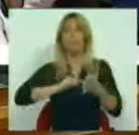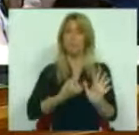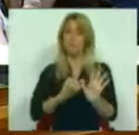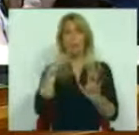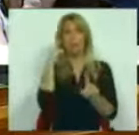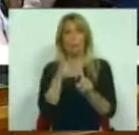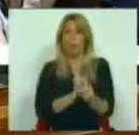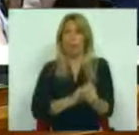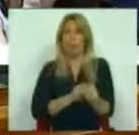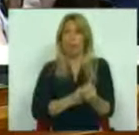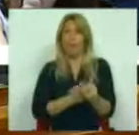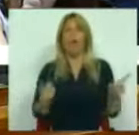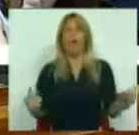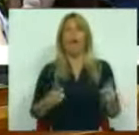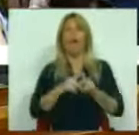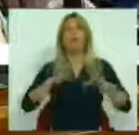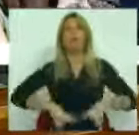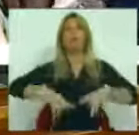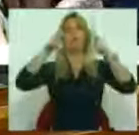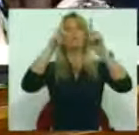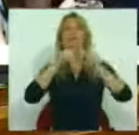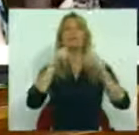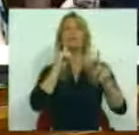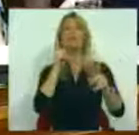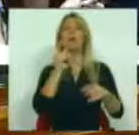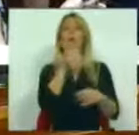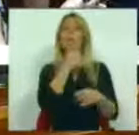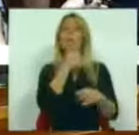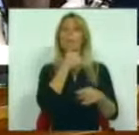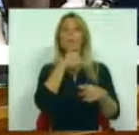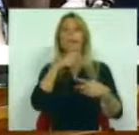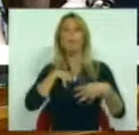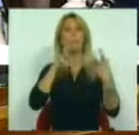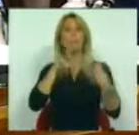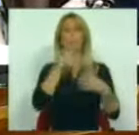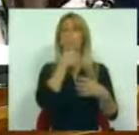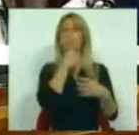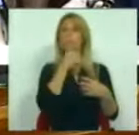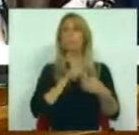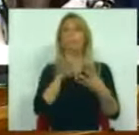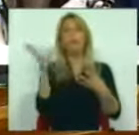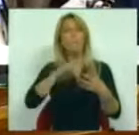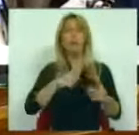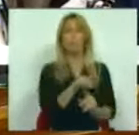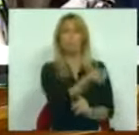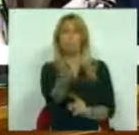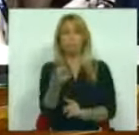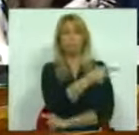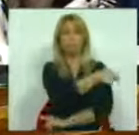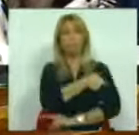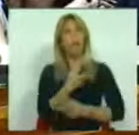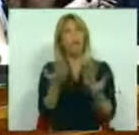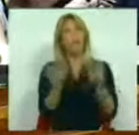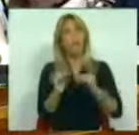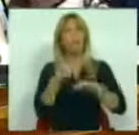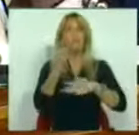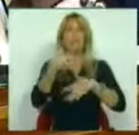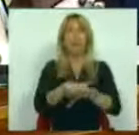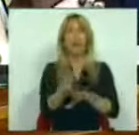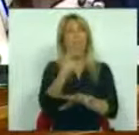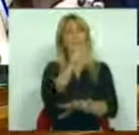essencial, o desenvolvimento da justiça arbitral para a consolidação de um modelo mais plural, mais integrado e mais eficiente